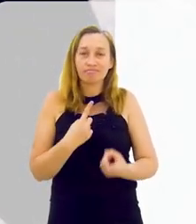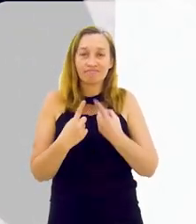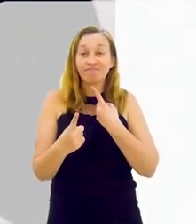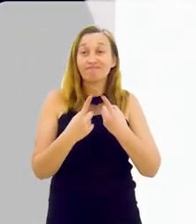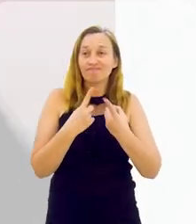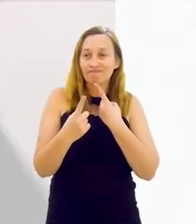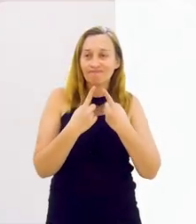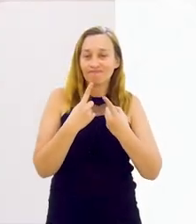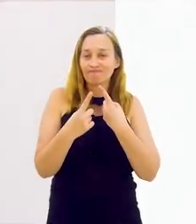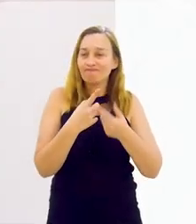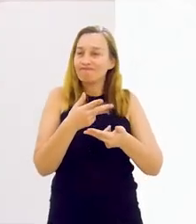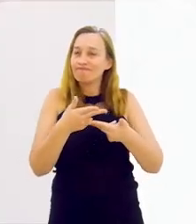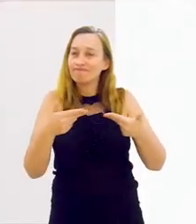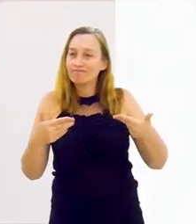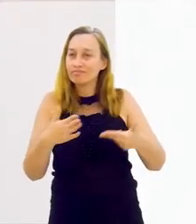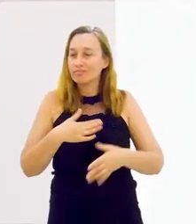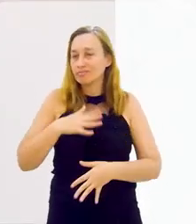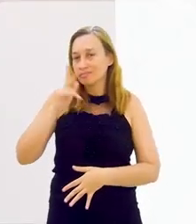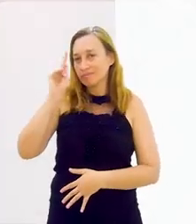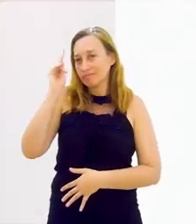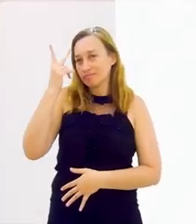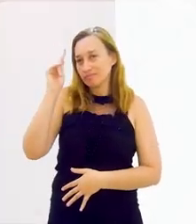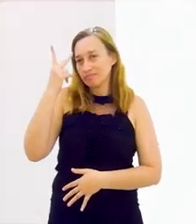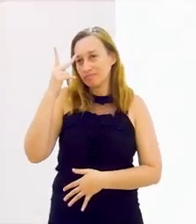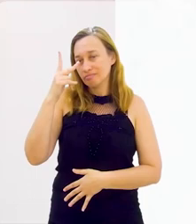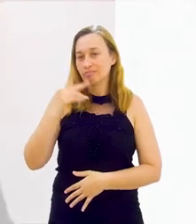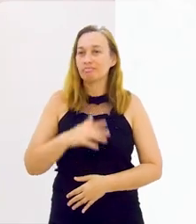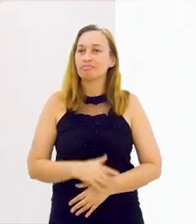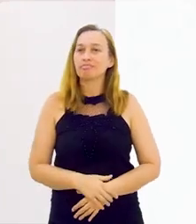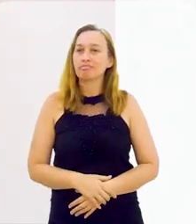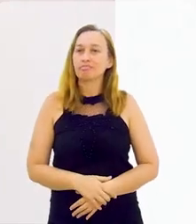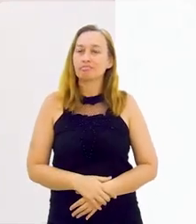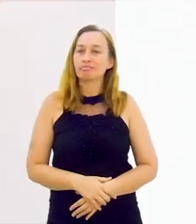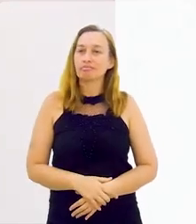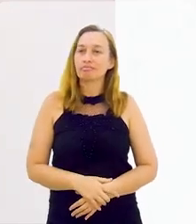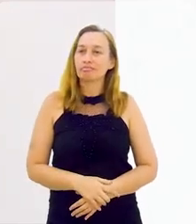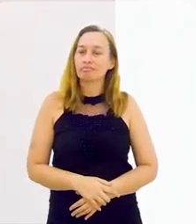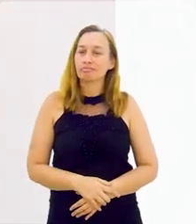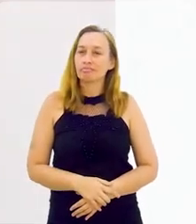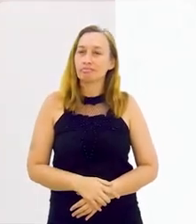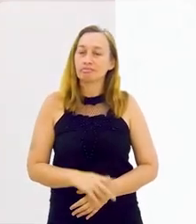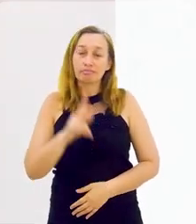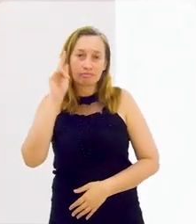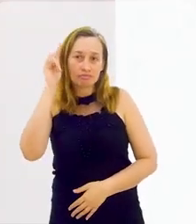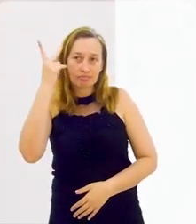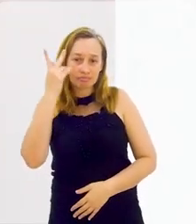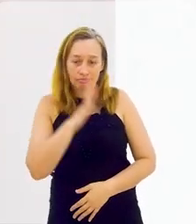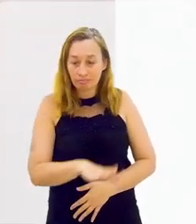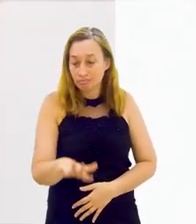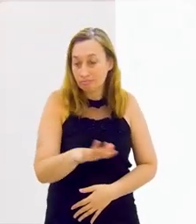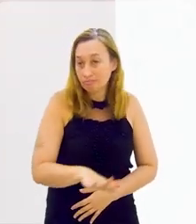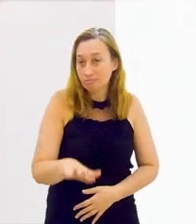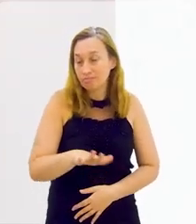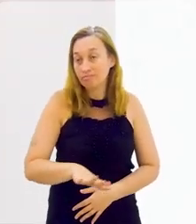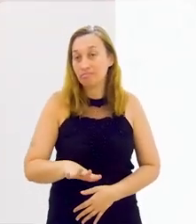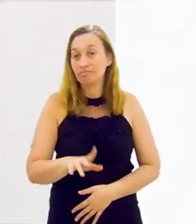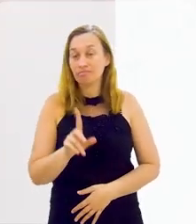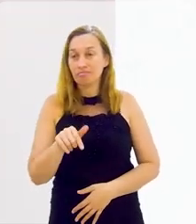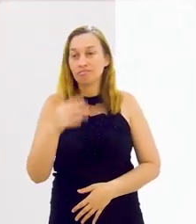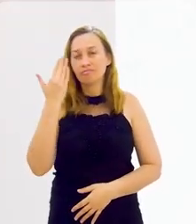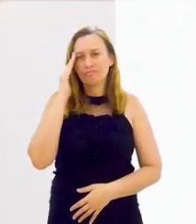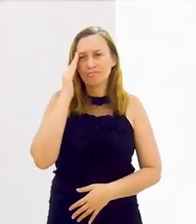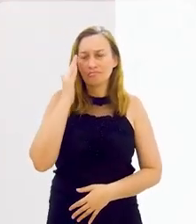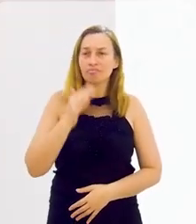né? Dialogar com coisas da minha história, com a história dessas